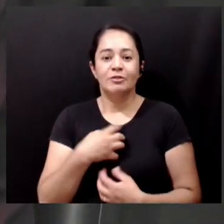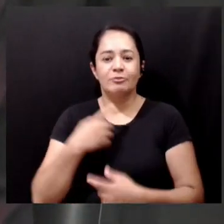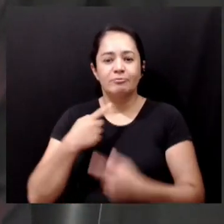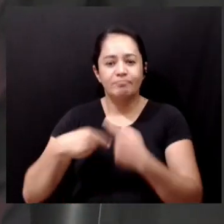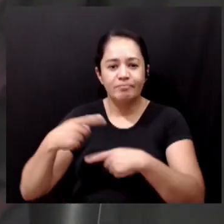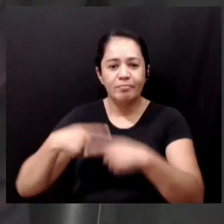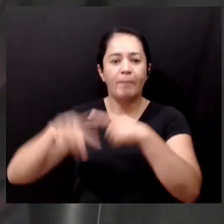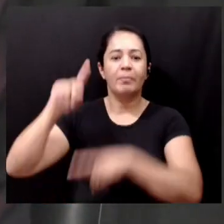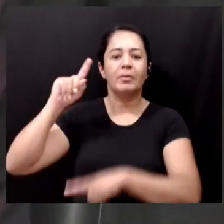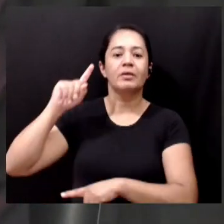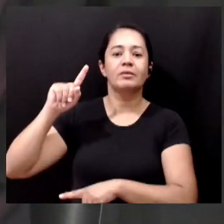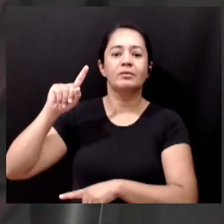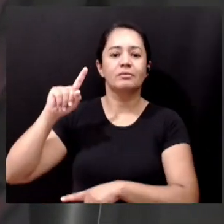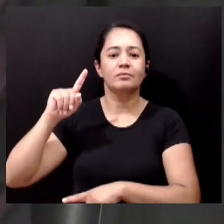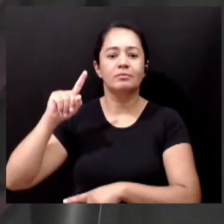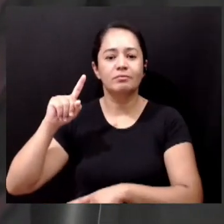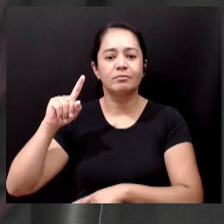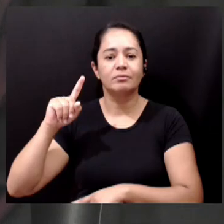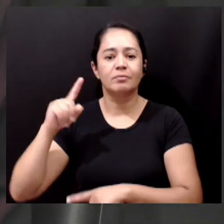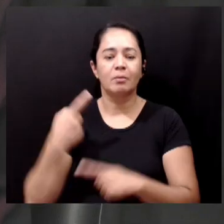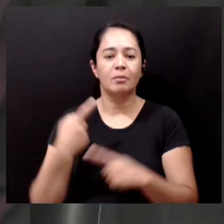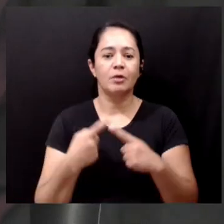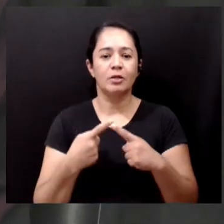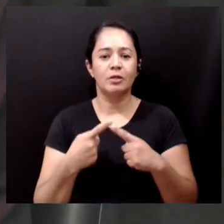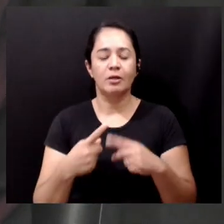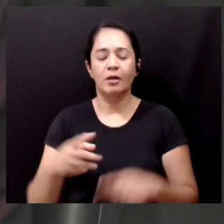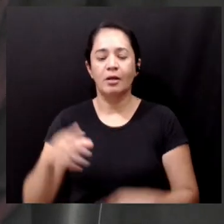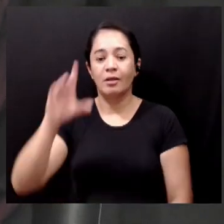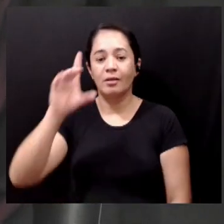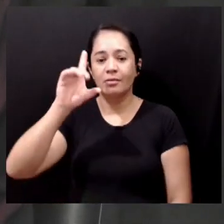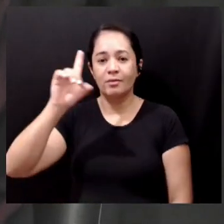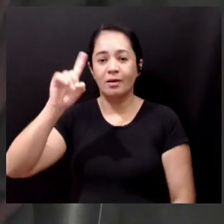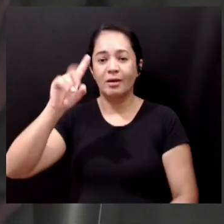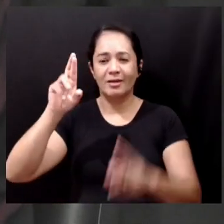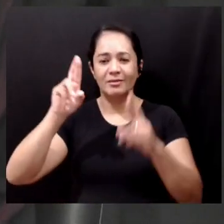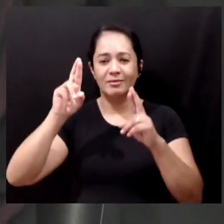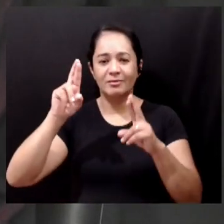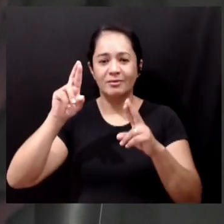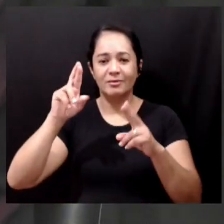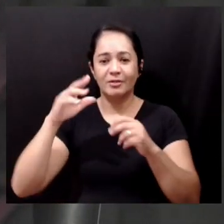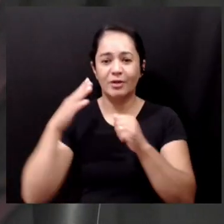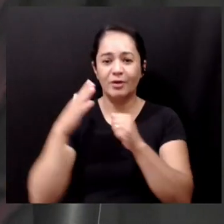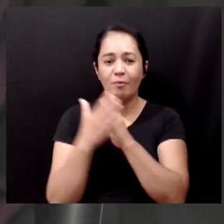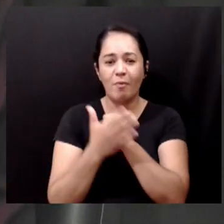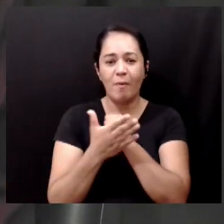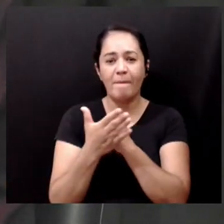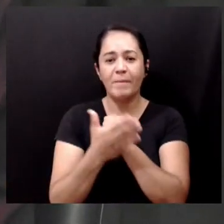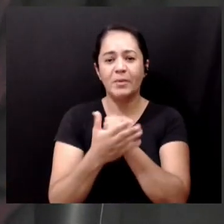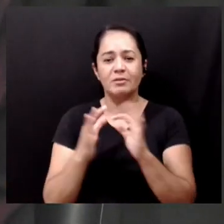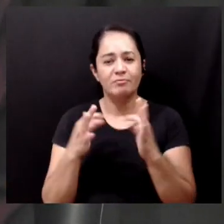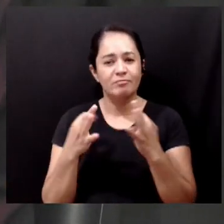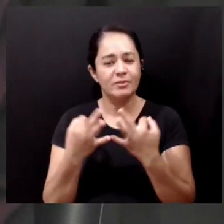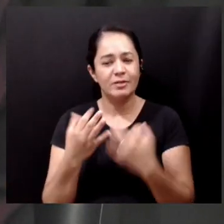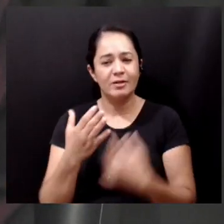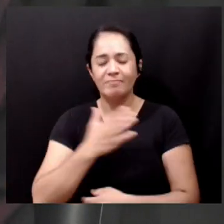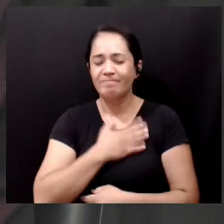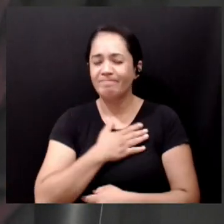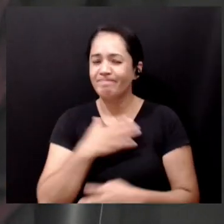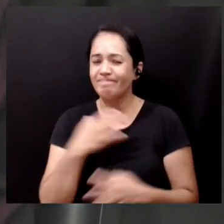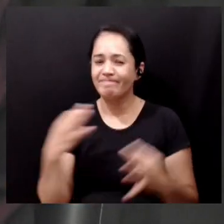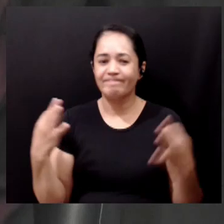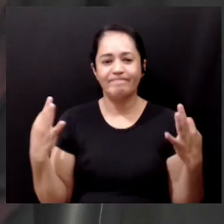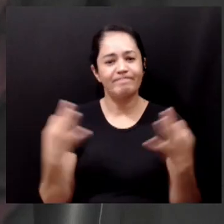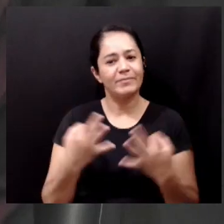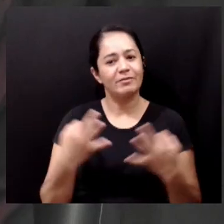porque graças a Deus eu tive uma boa base familiar. Meus pais me deram uma boa base familiar, então eu